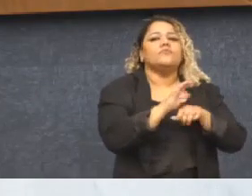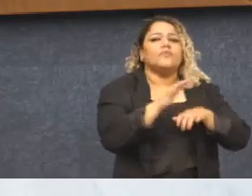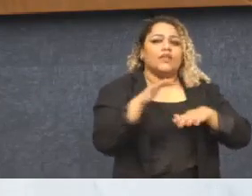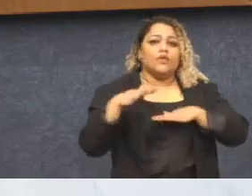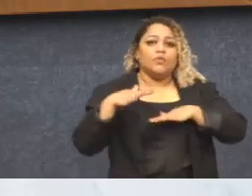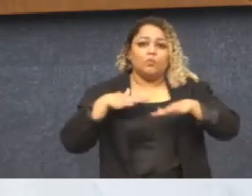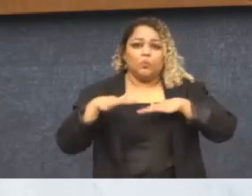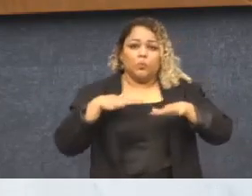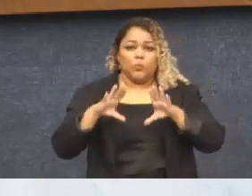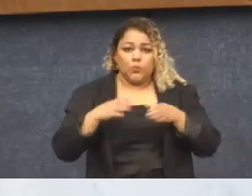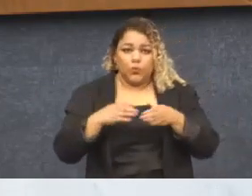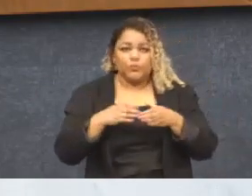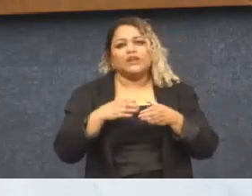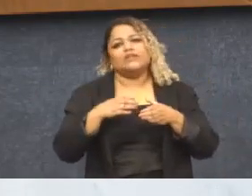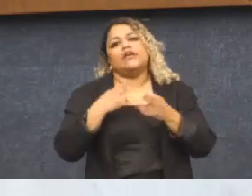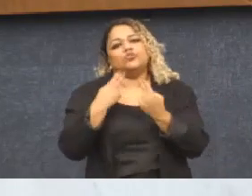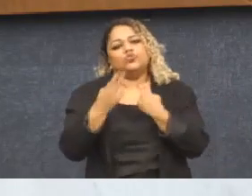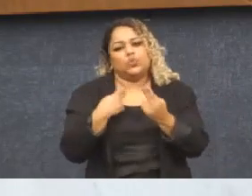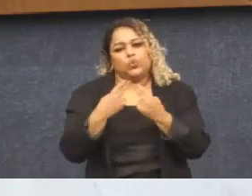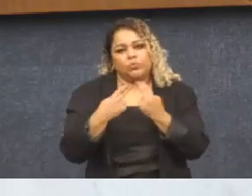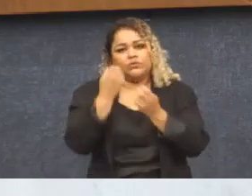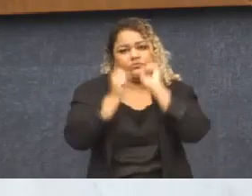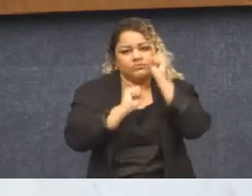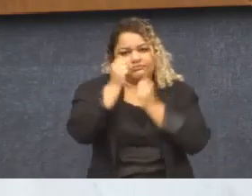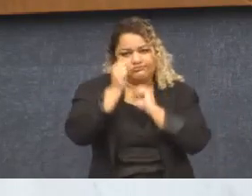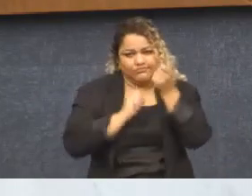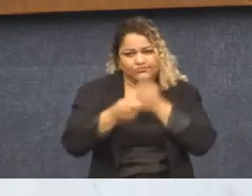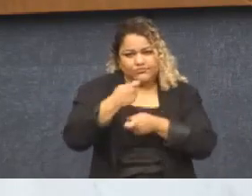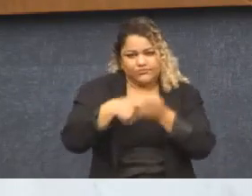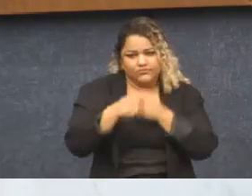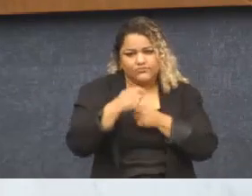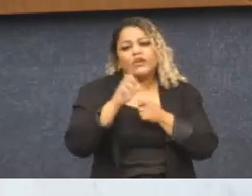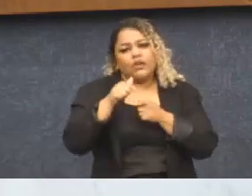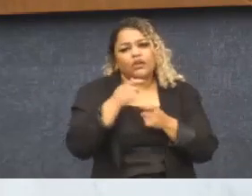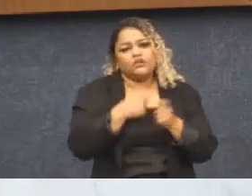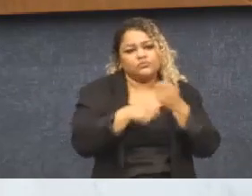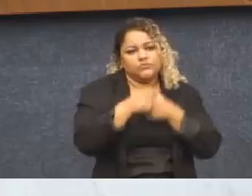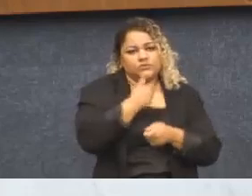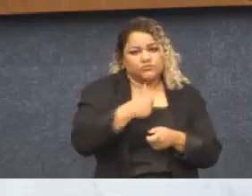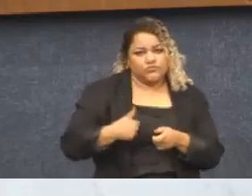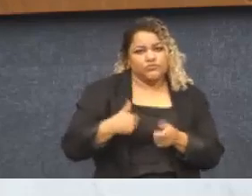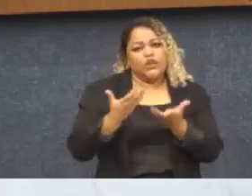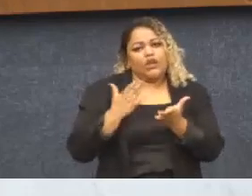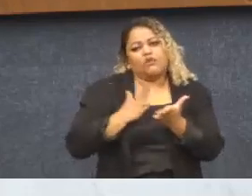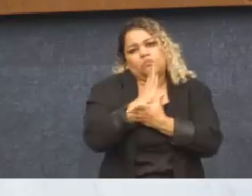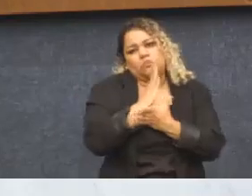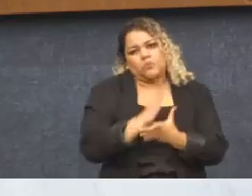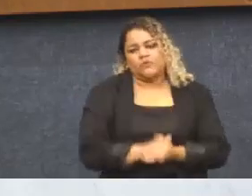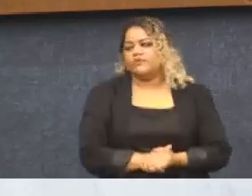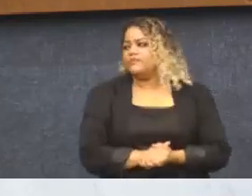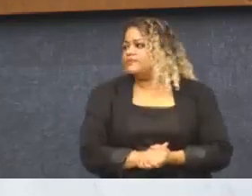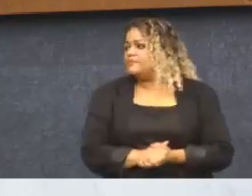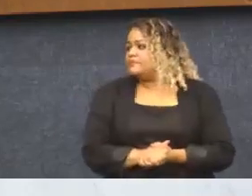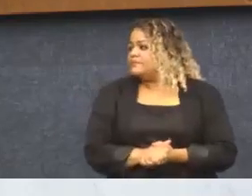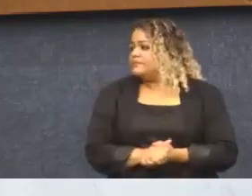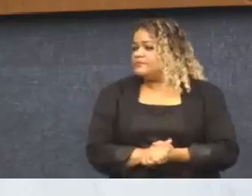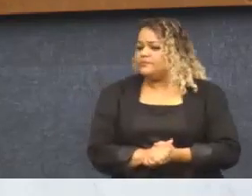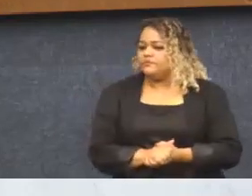mobilidade urbana, indústria, comércio e serviço, pela aprovação, administração pública, pela aprovação.